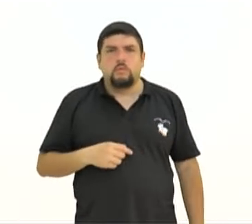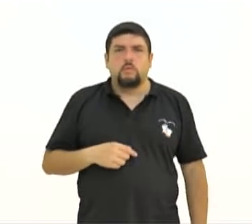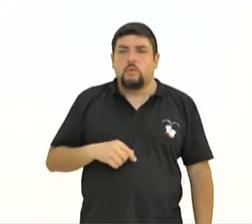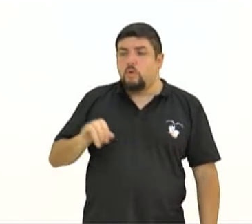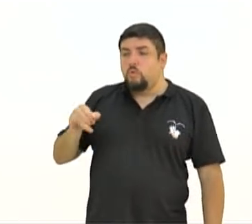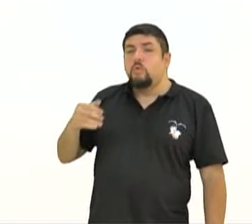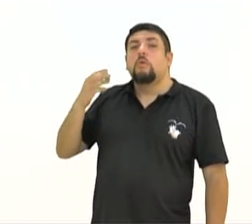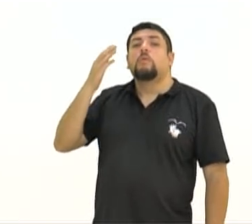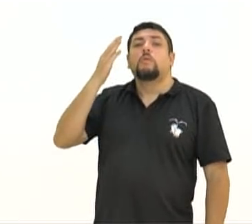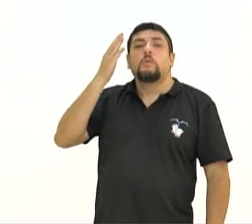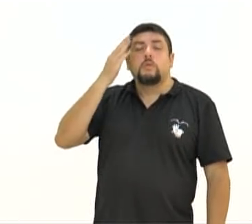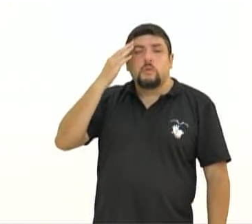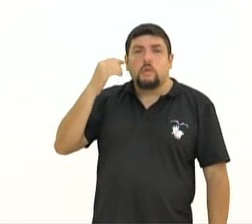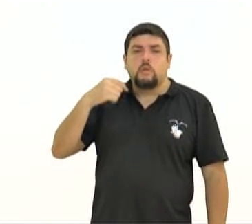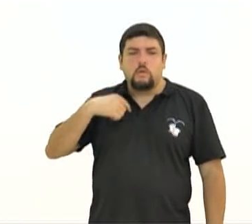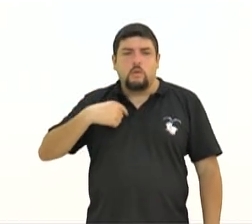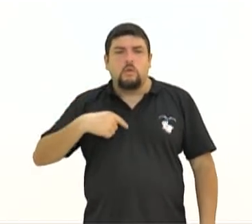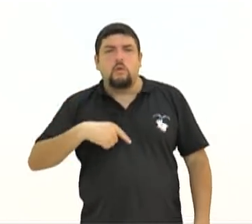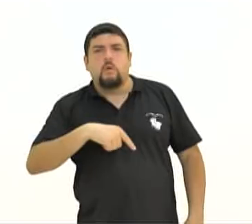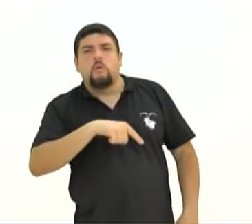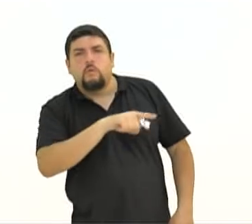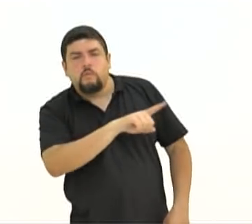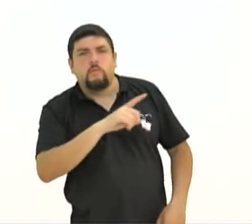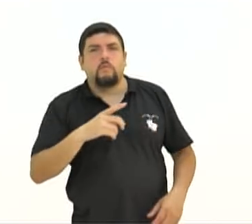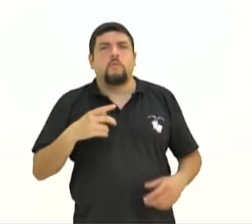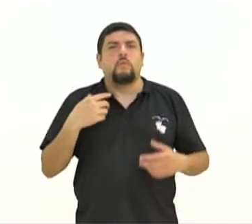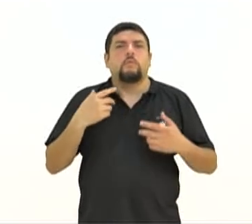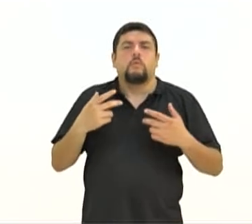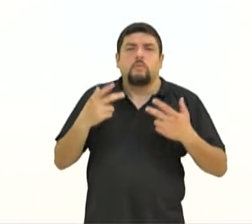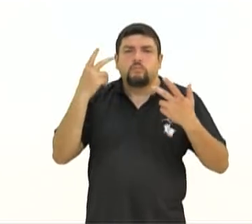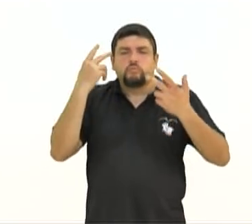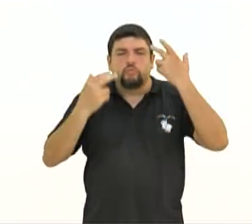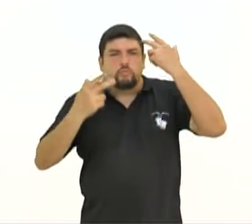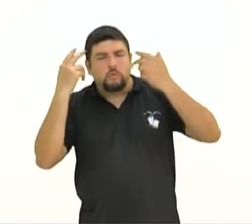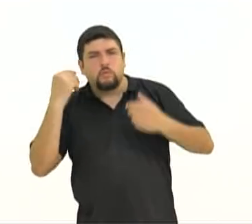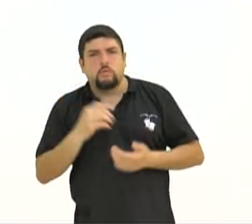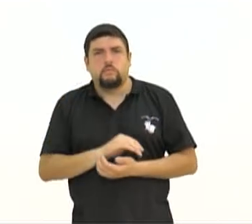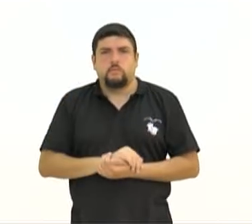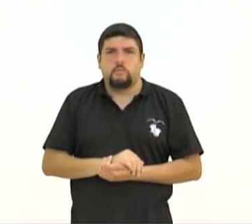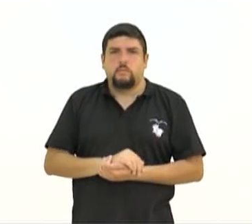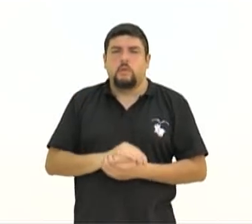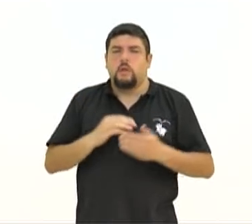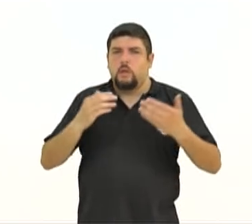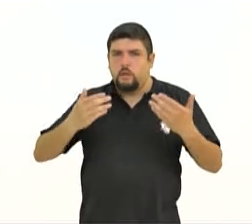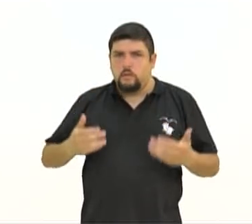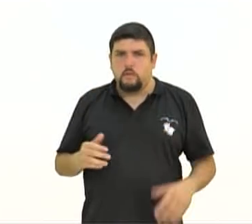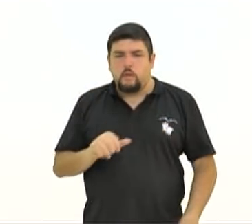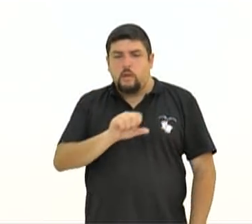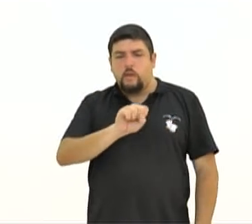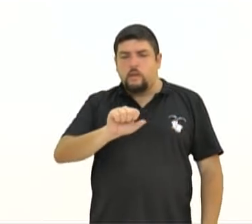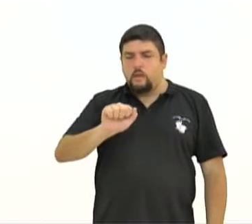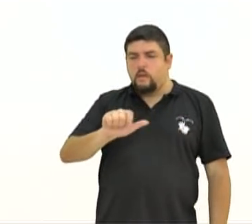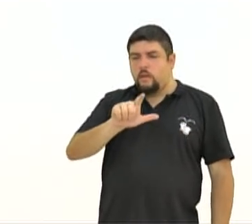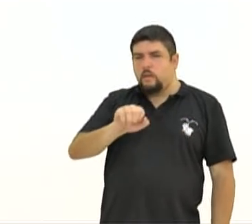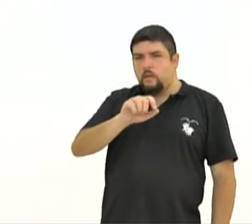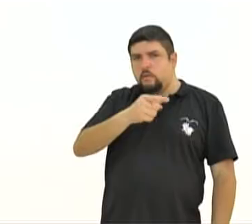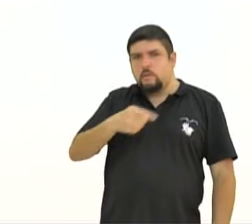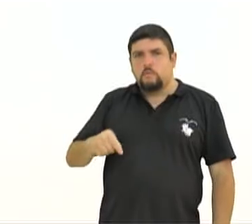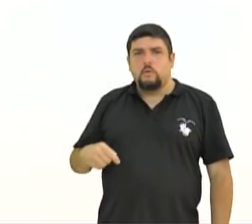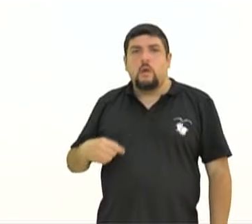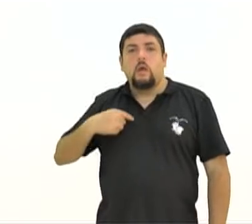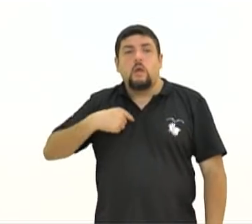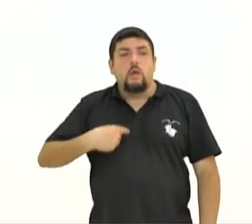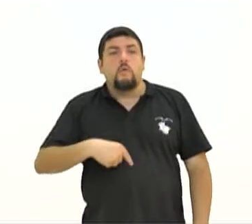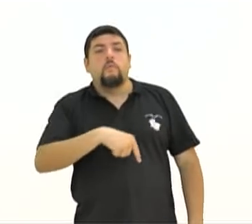quintas, né? Mas disse que não avisei aonde ia. Né? Então, em vez de dizer que vai ao salão de beleza, vai ao